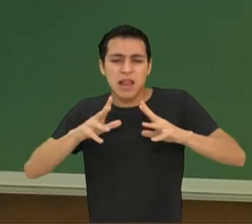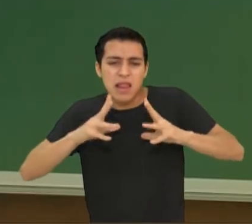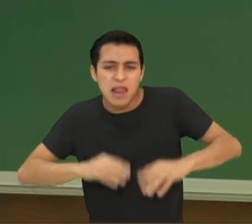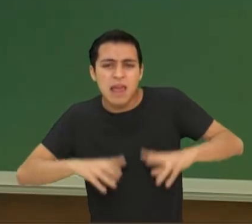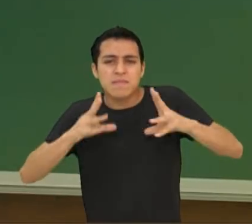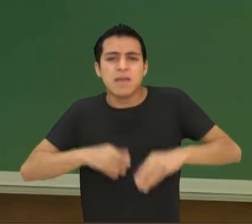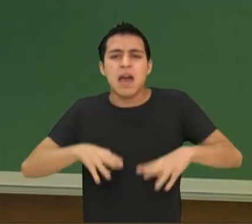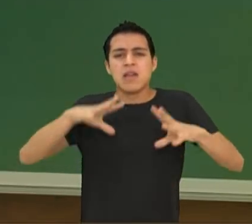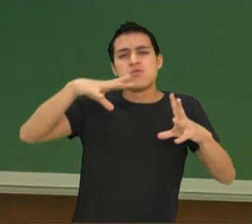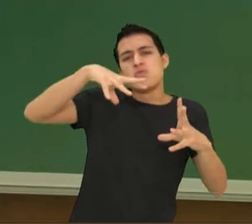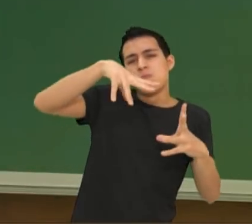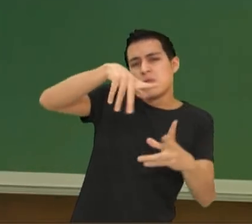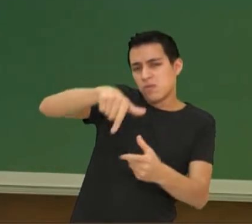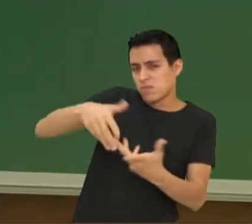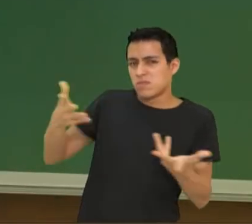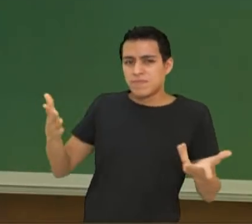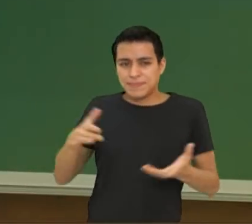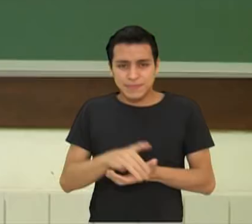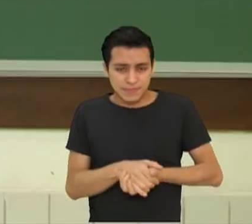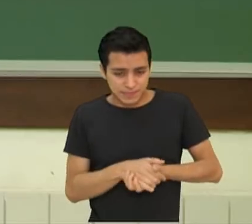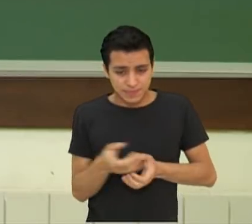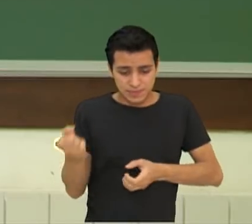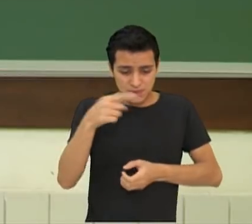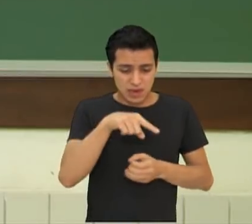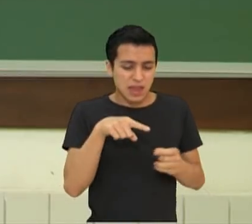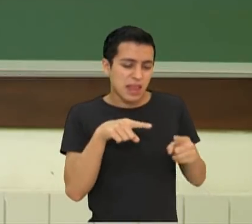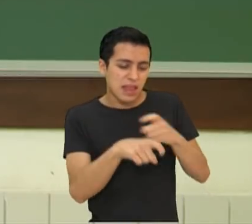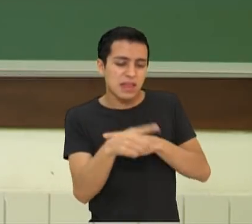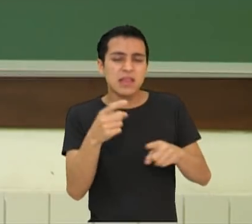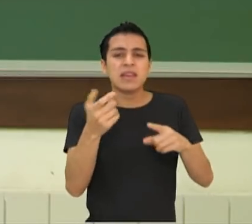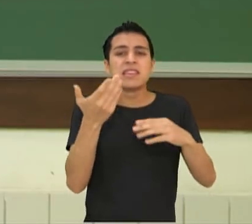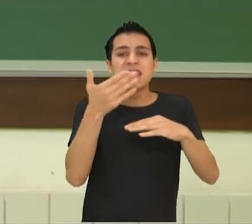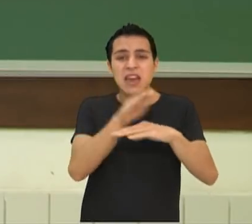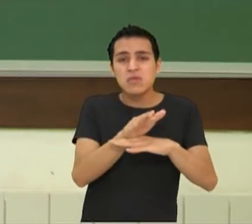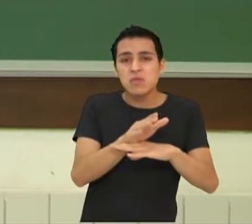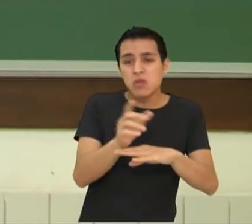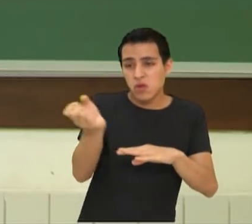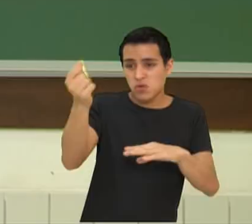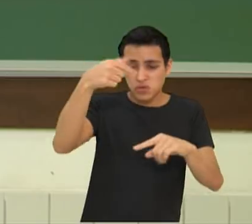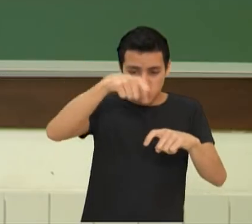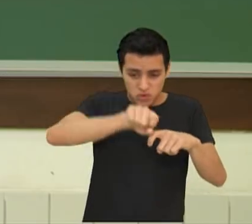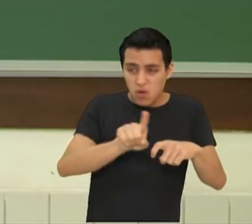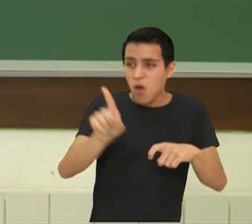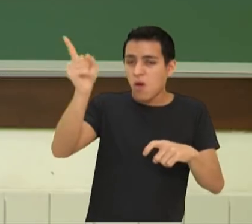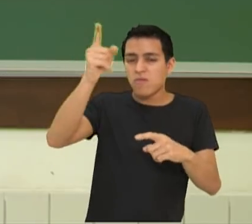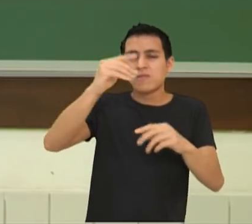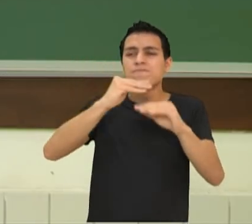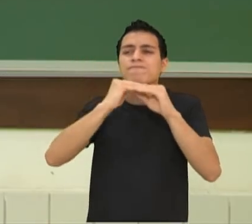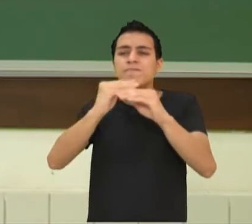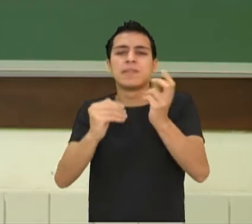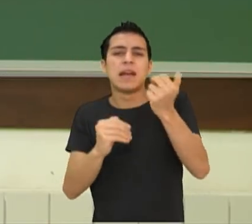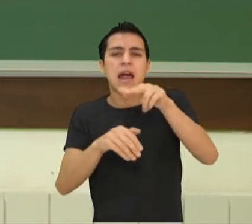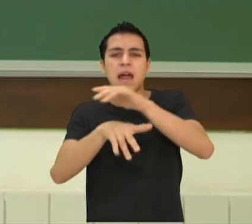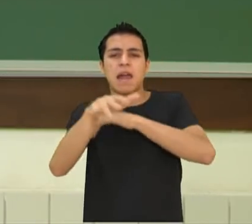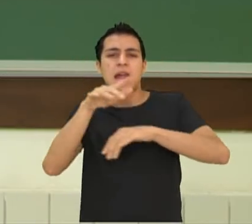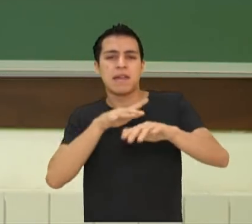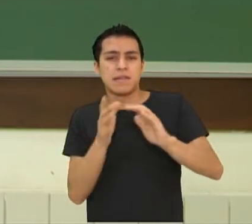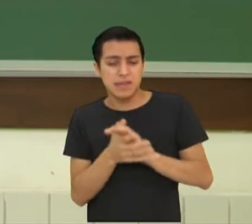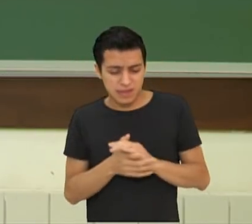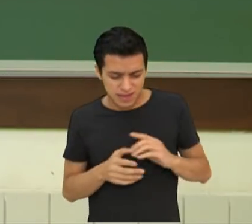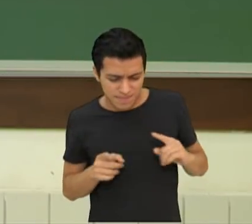faxina no nosso planeta. E aquelas que realizam fotossíntese que mantêm um equilíbrio das taxas de oxigênio. Então,